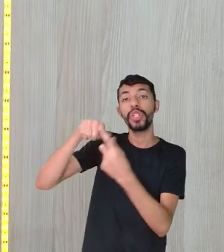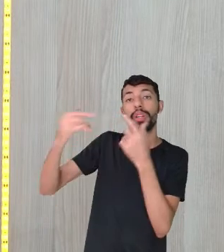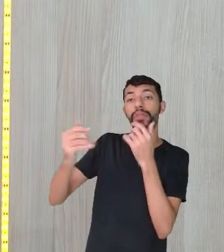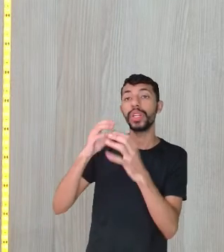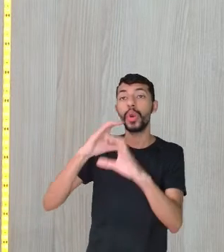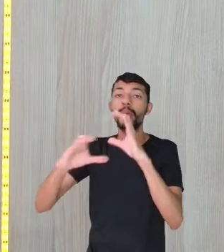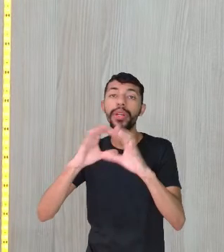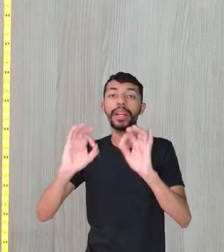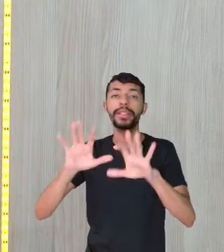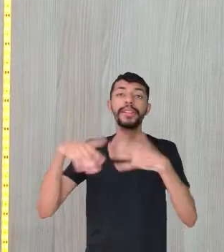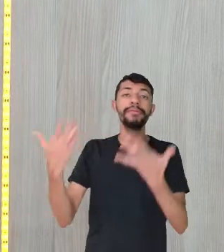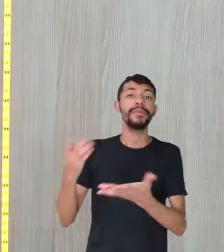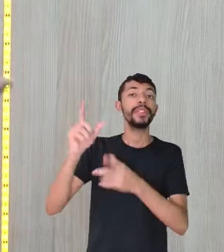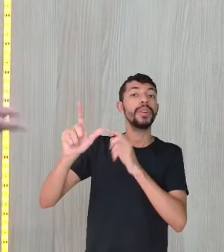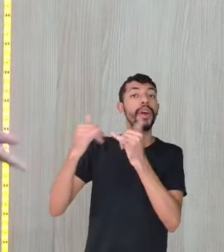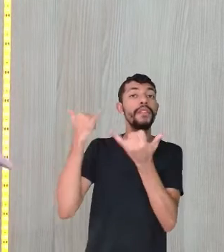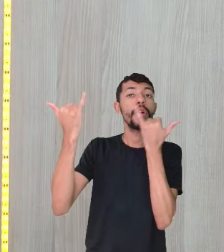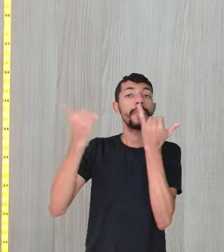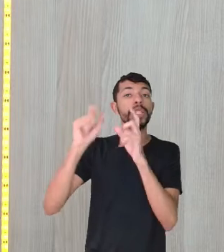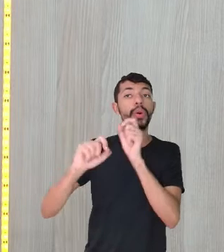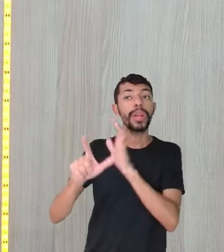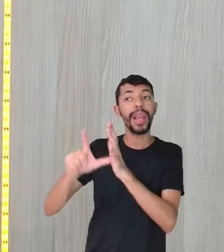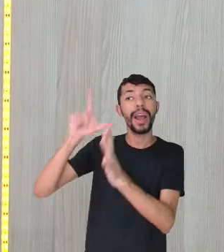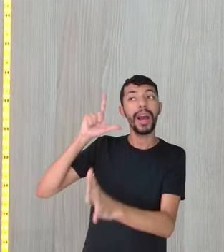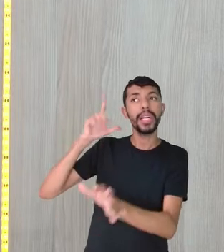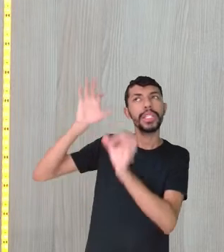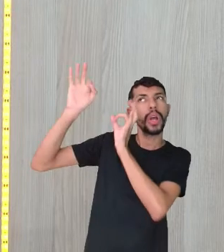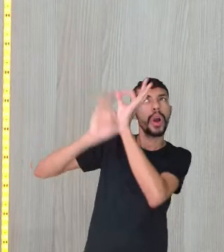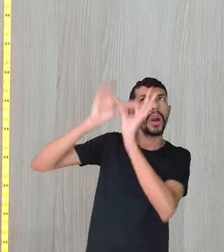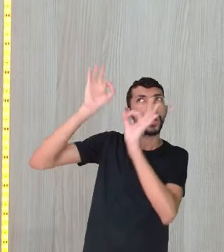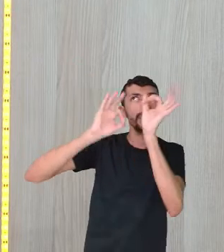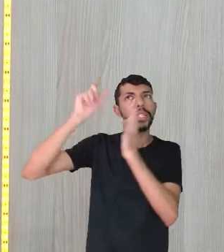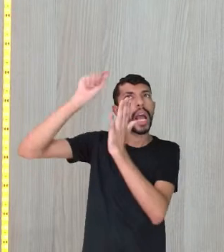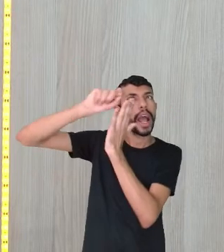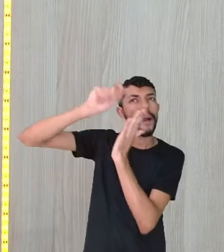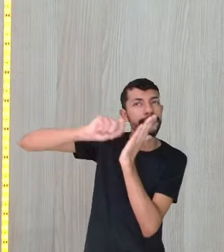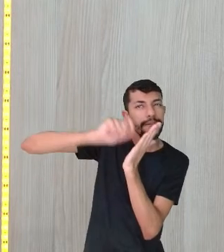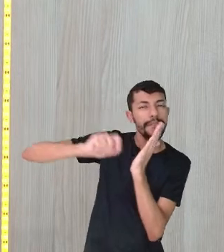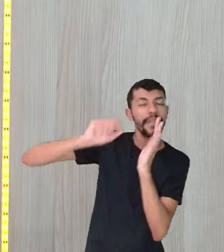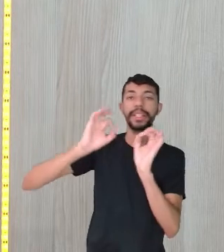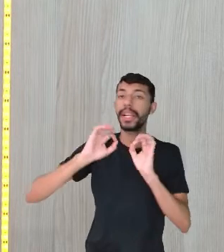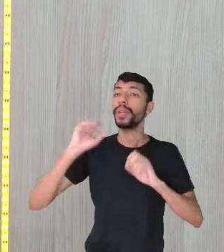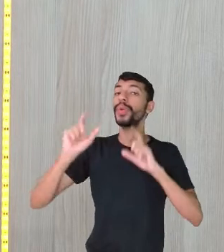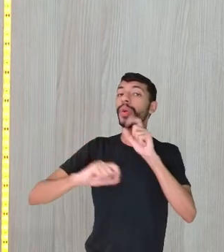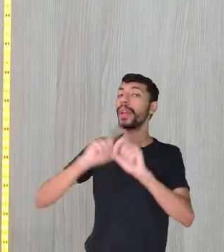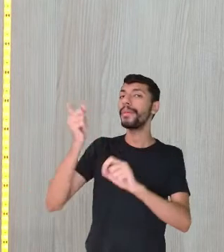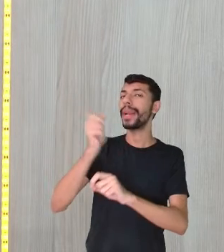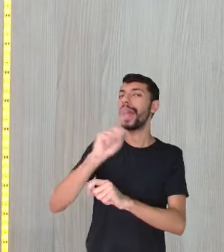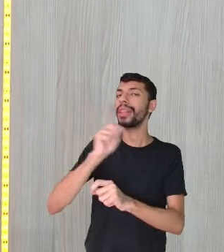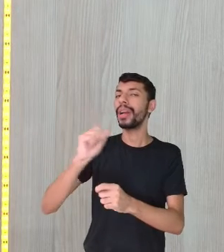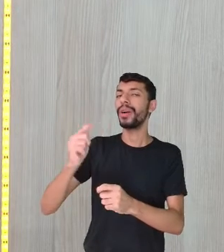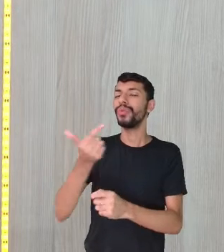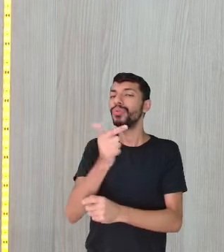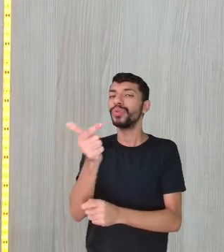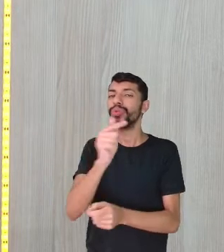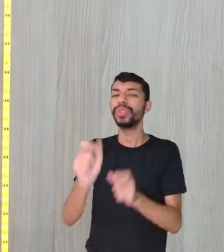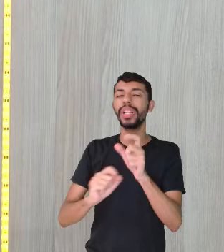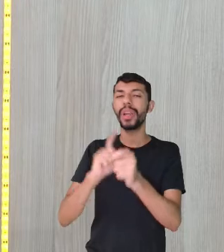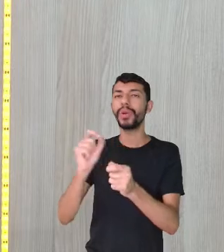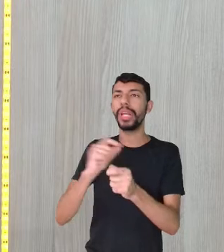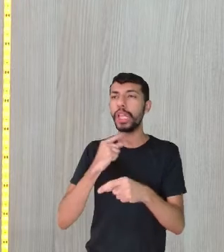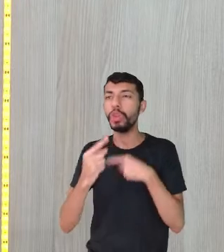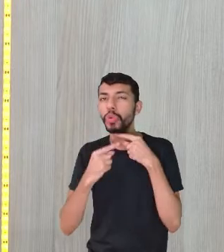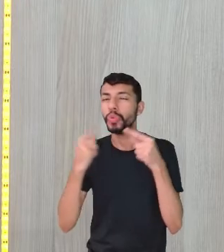essa informação ela é previamente elaborada, previamente escrita, para que não haja dúvidas, não haja